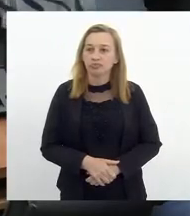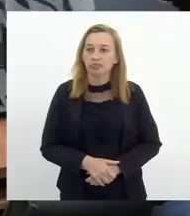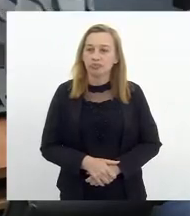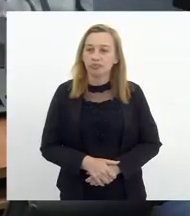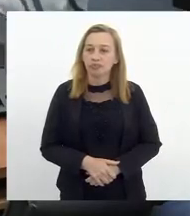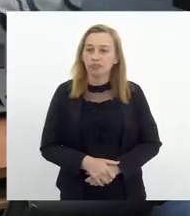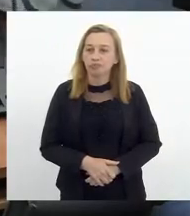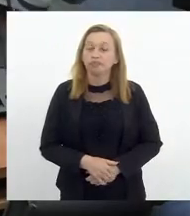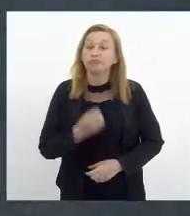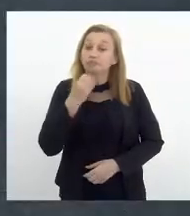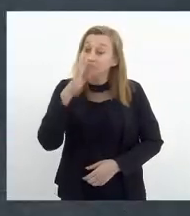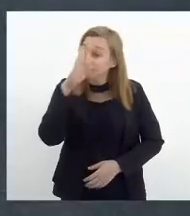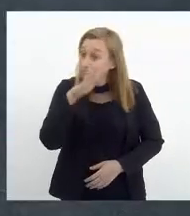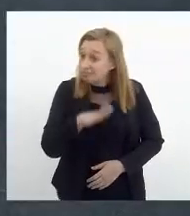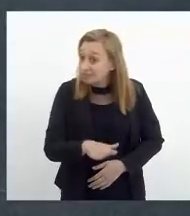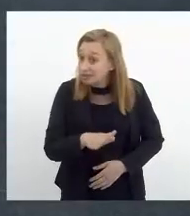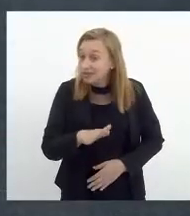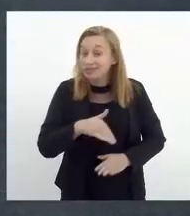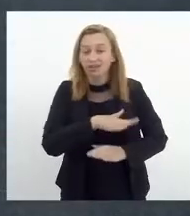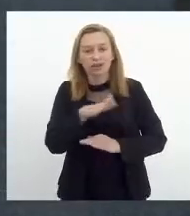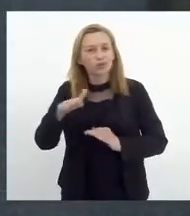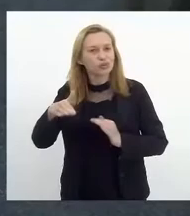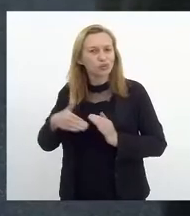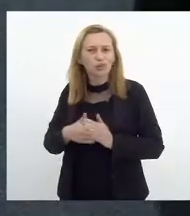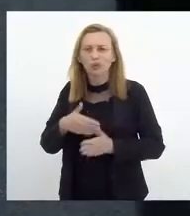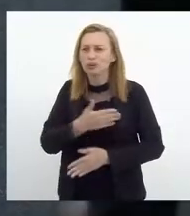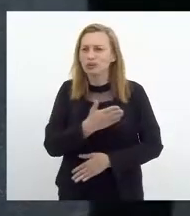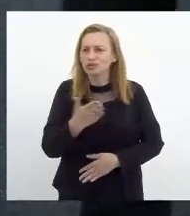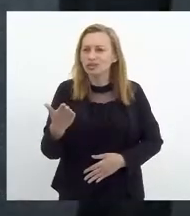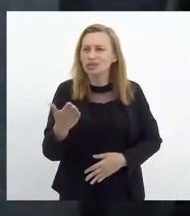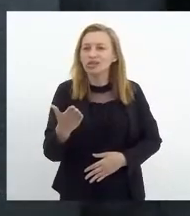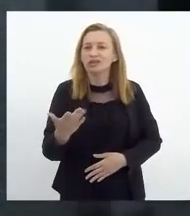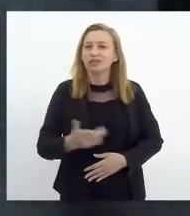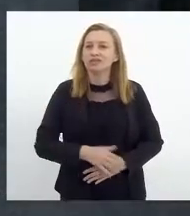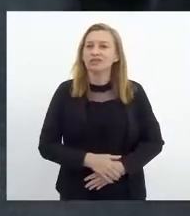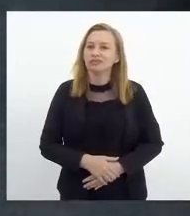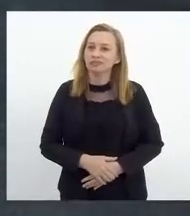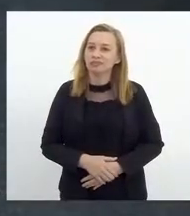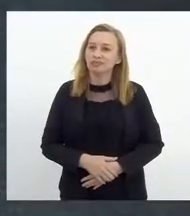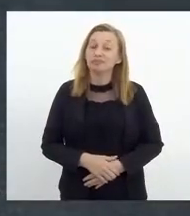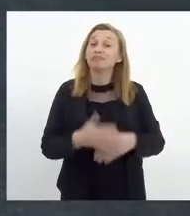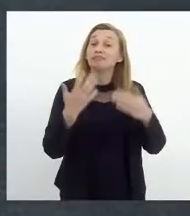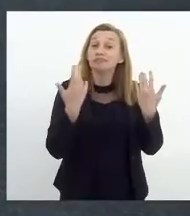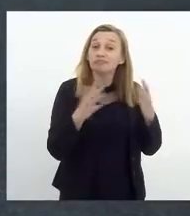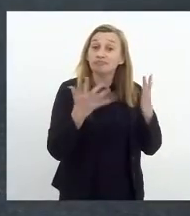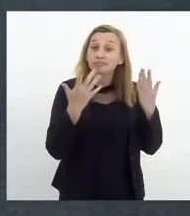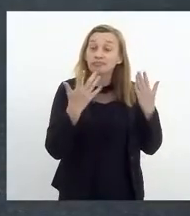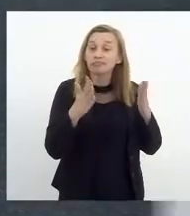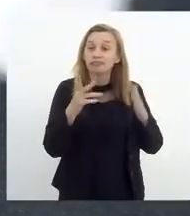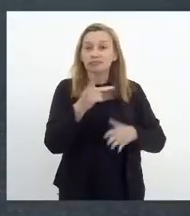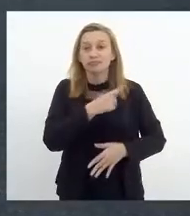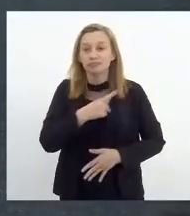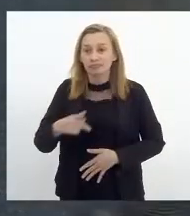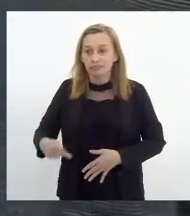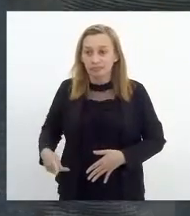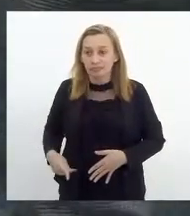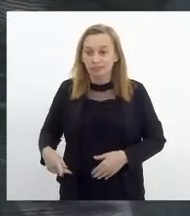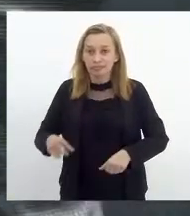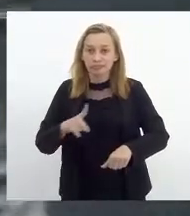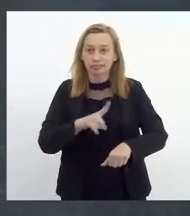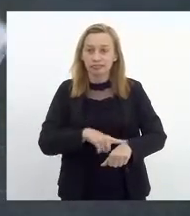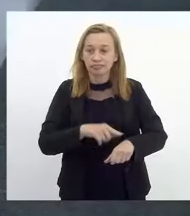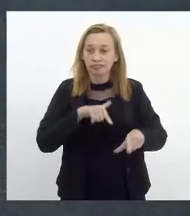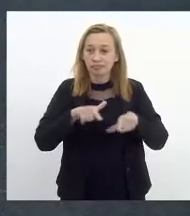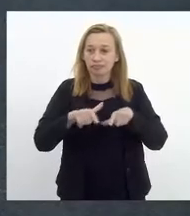Boa tarde a todas e todos. Quero saudar o presidente em exercício, Jair